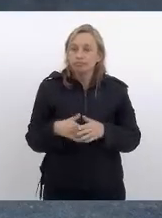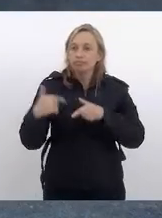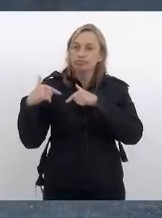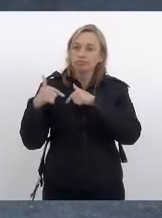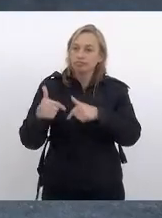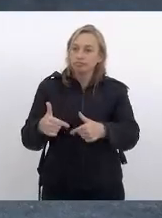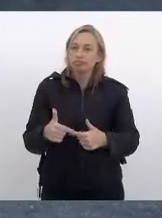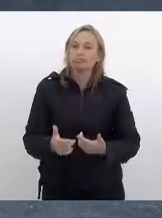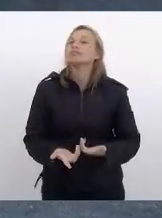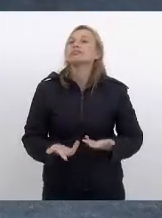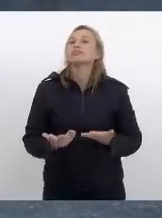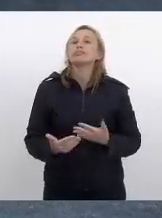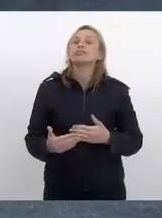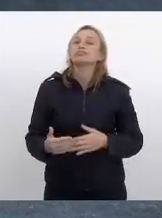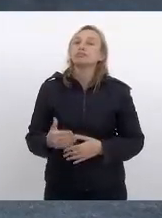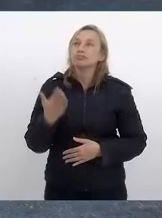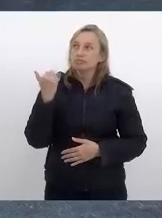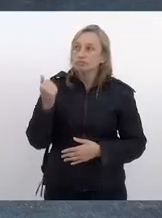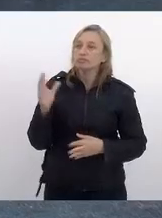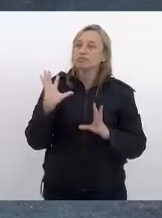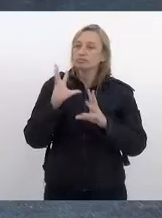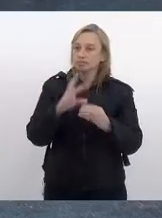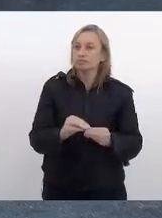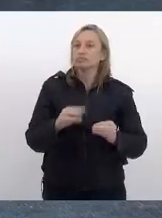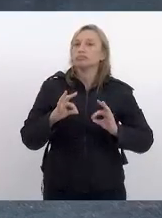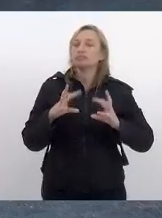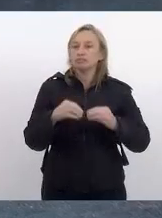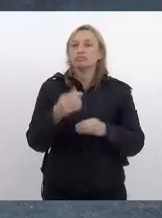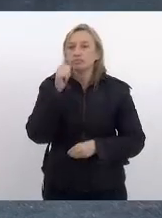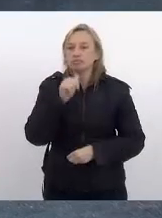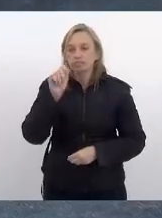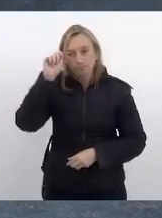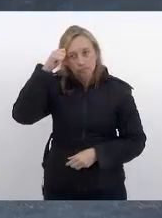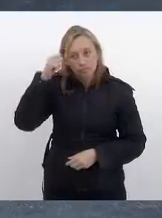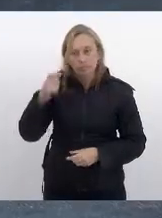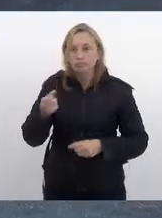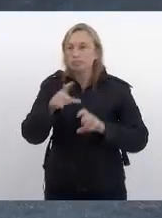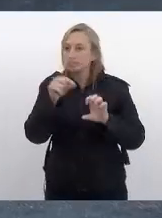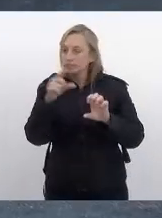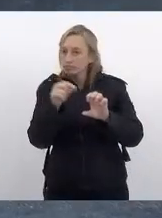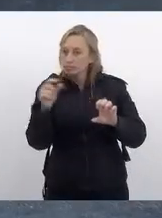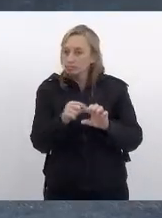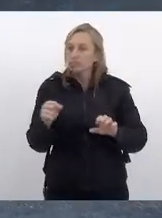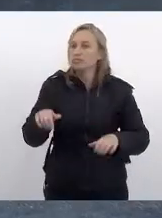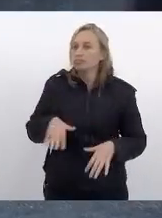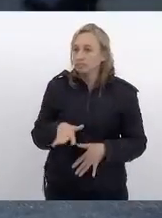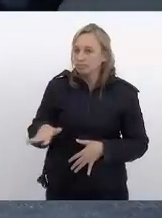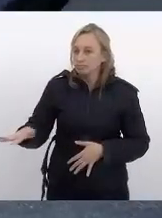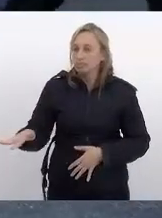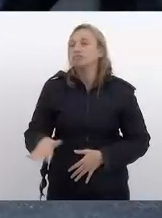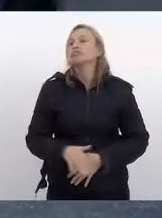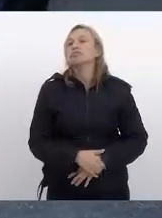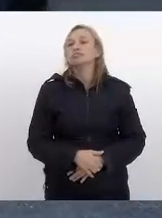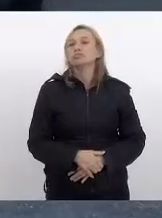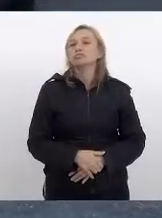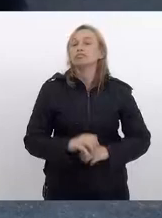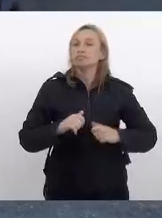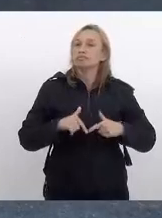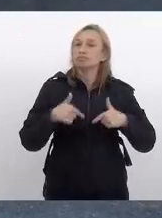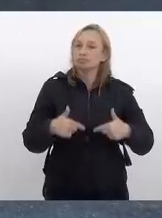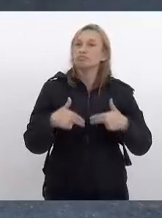essa trajetória que você seja muito bem resumiu a mulher negra empreendedora de origem Popular se torna